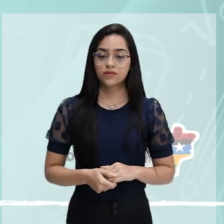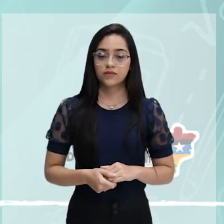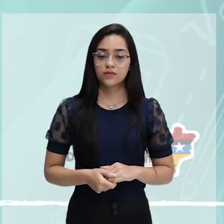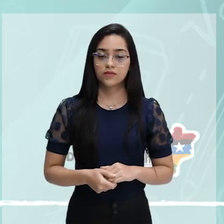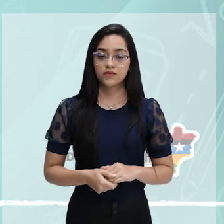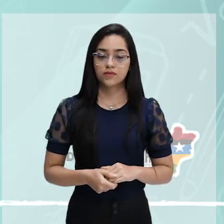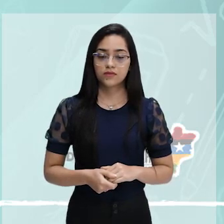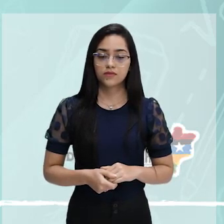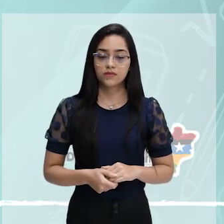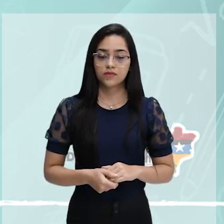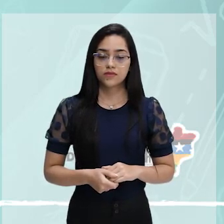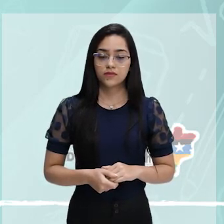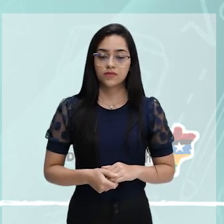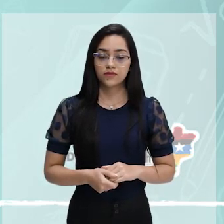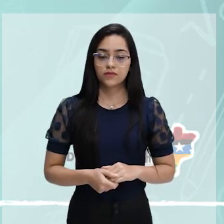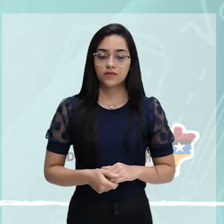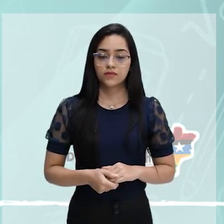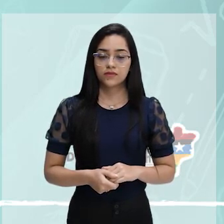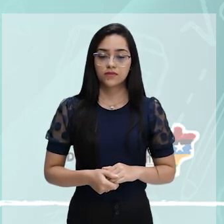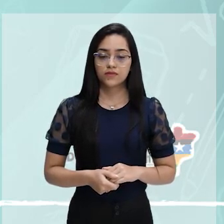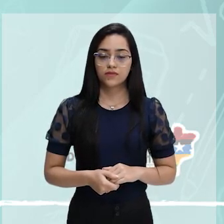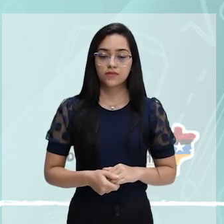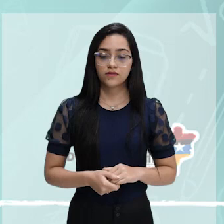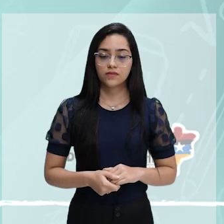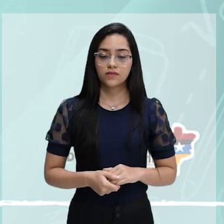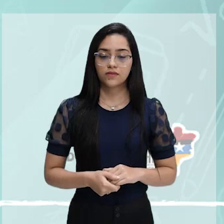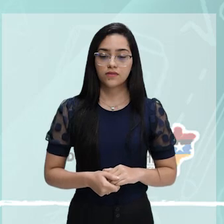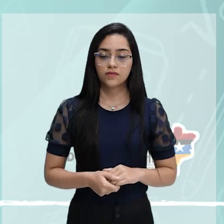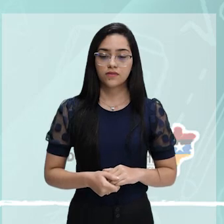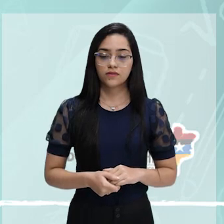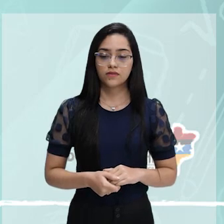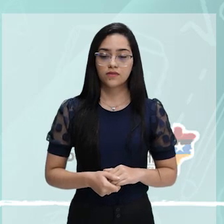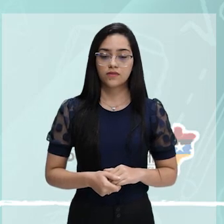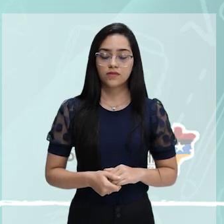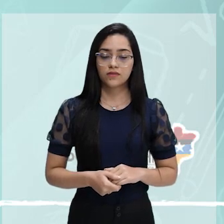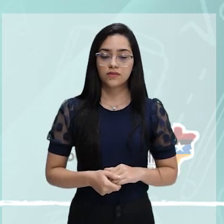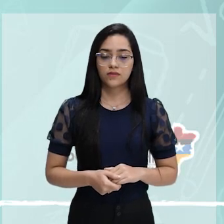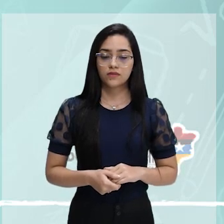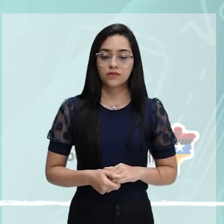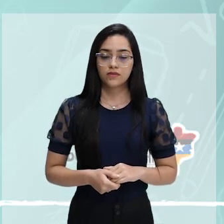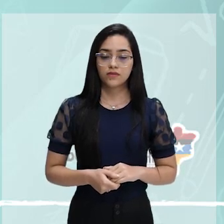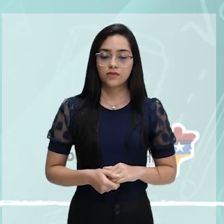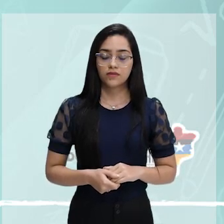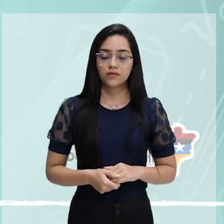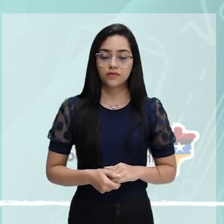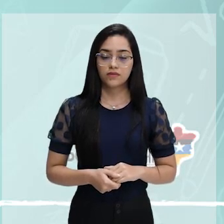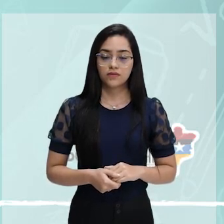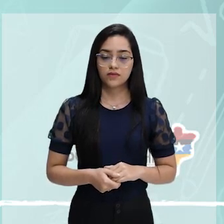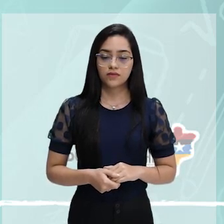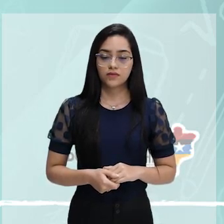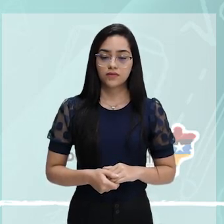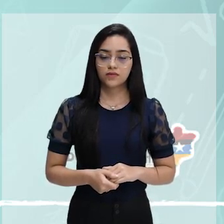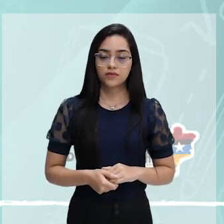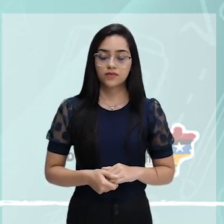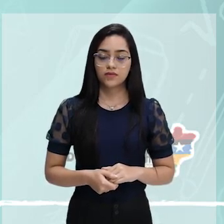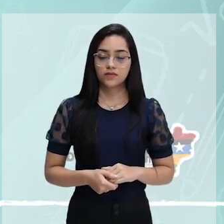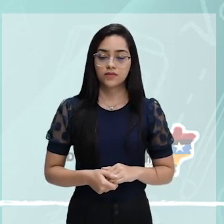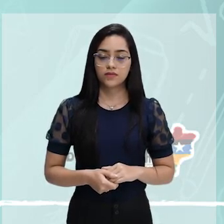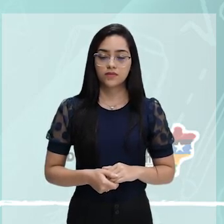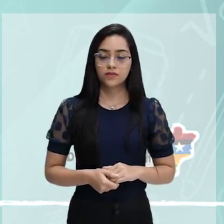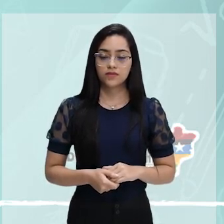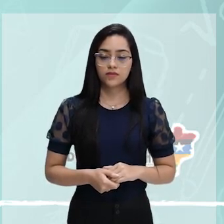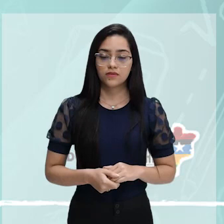e, com certeza, a mais voluntariosa. Não digo que já lhe coubesse a primazia da